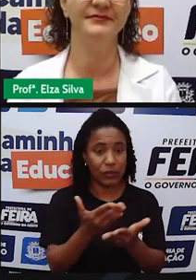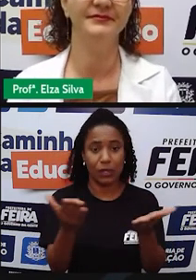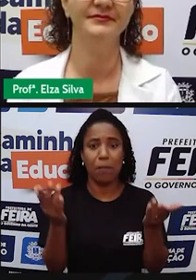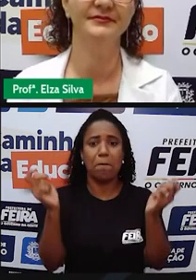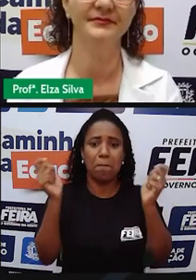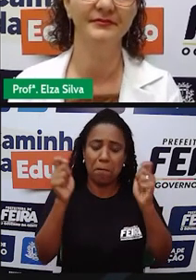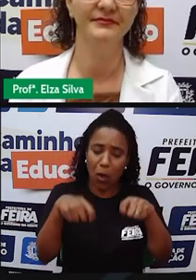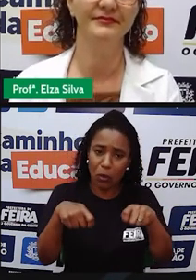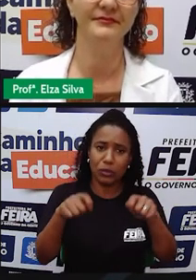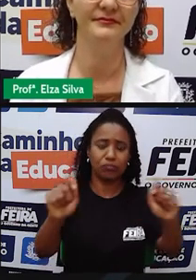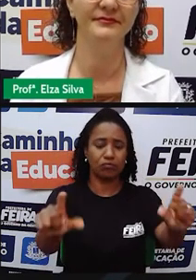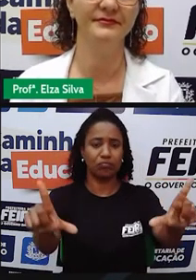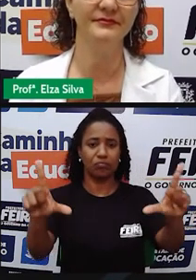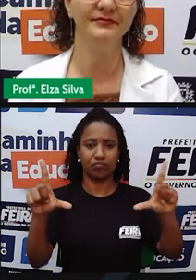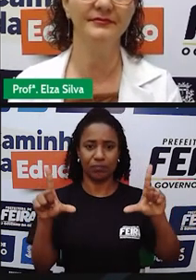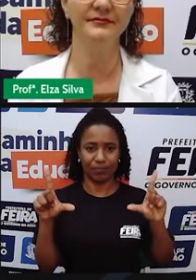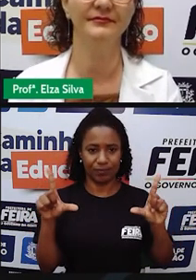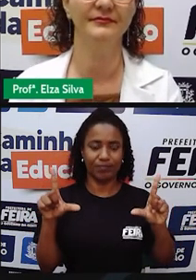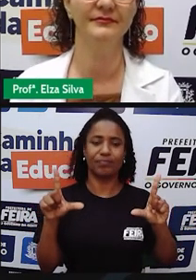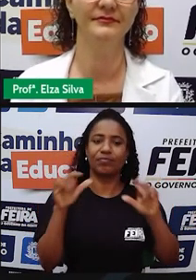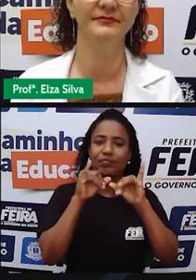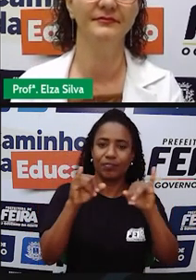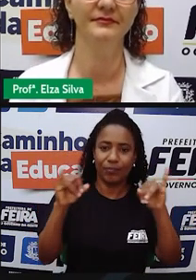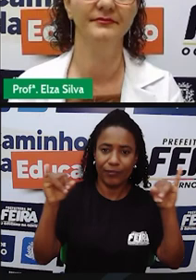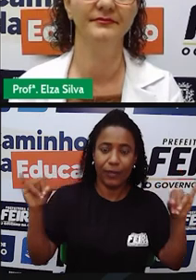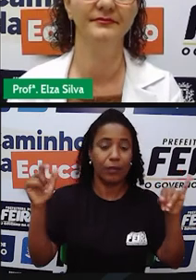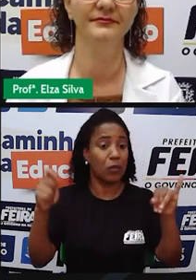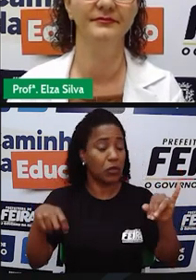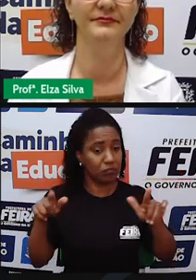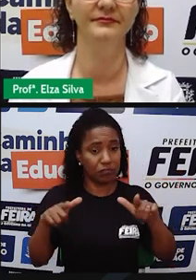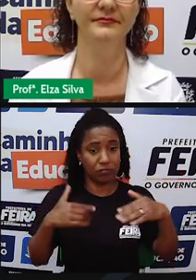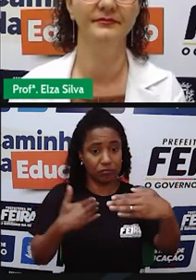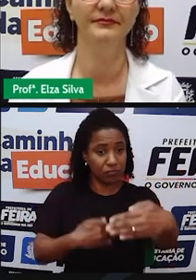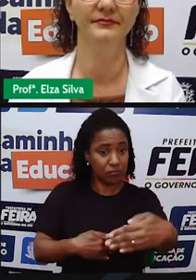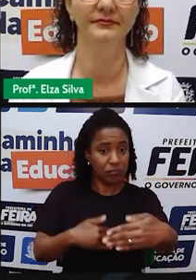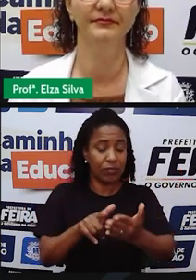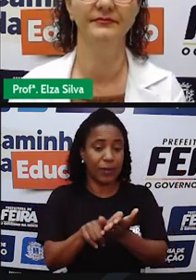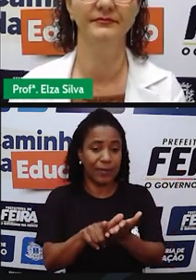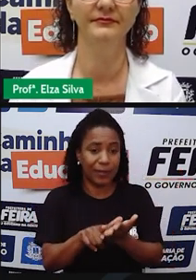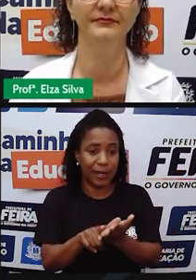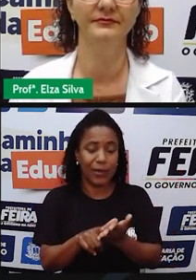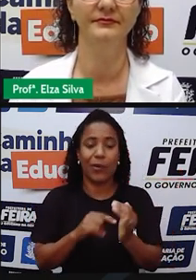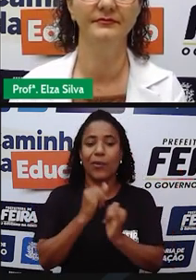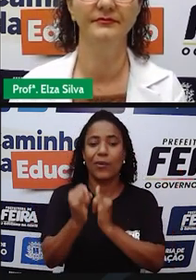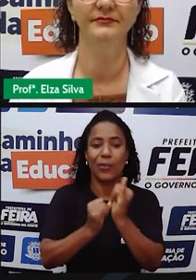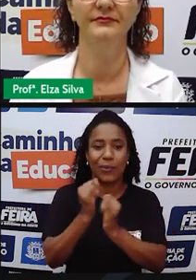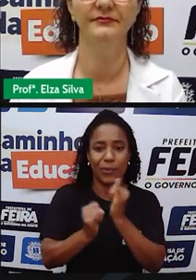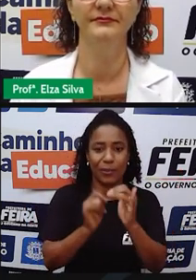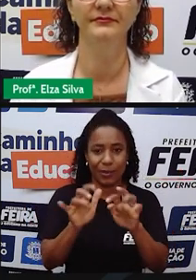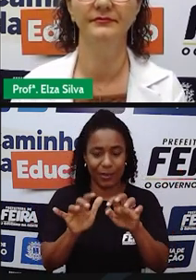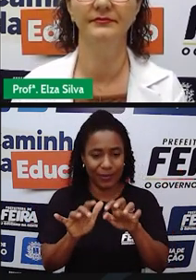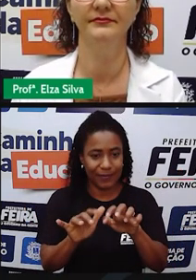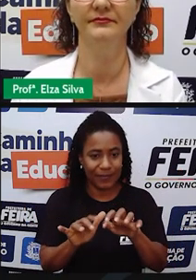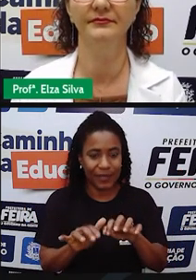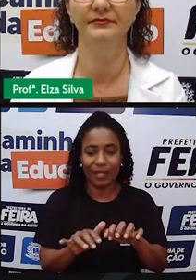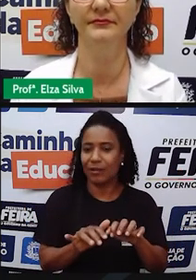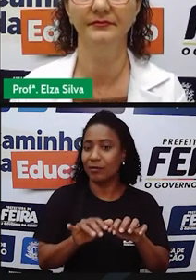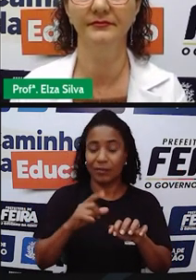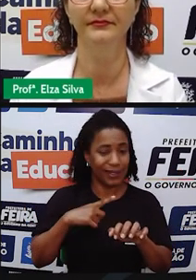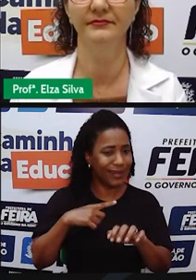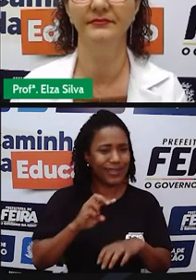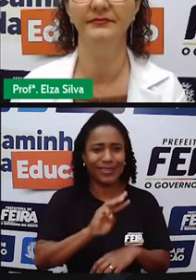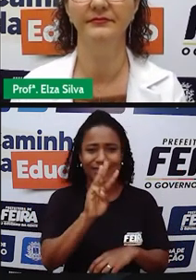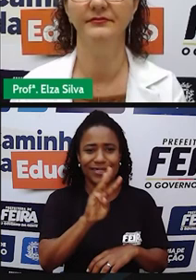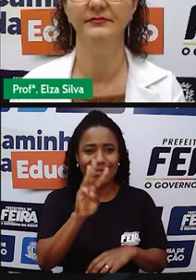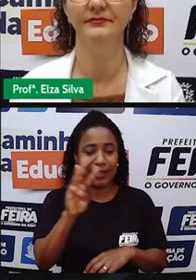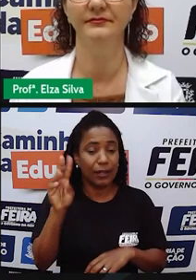os cartazes que tiverem em casa, a folha de ofício, ou até utilizar a internet. Tem vários sites interessantíssimos